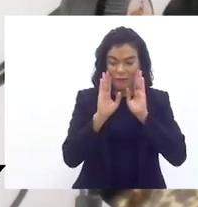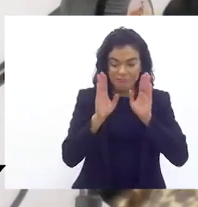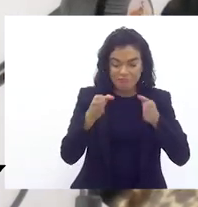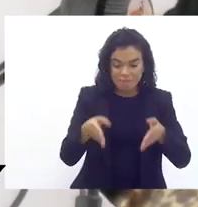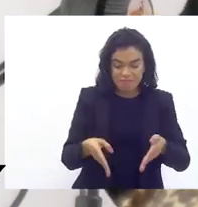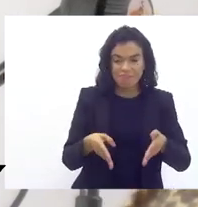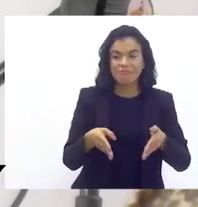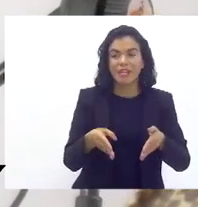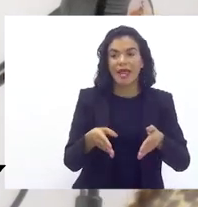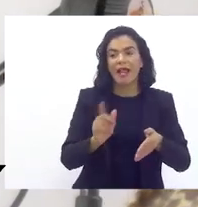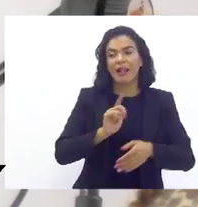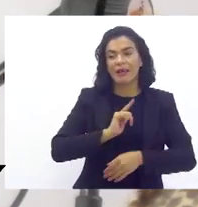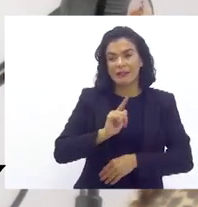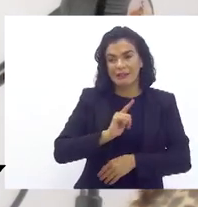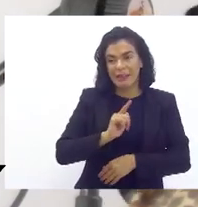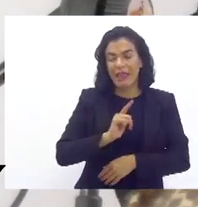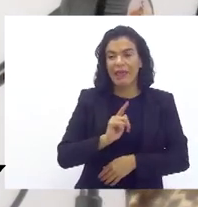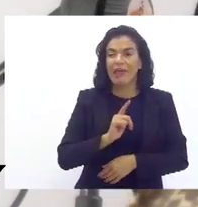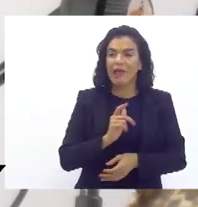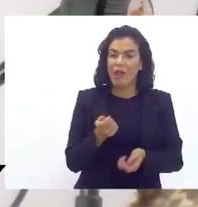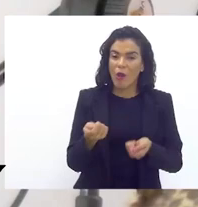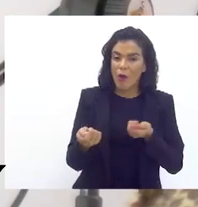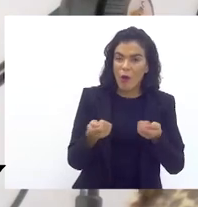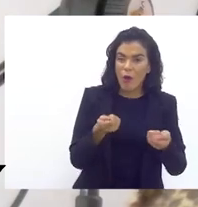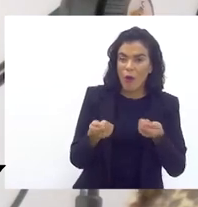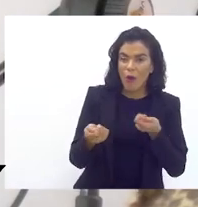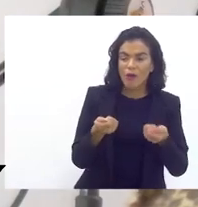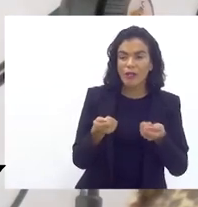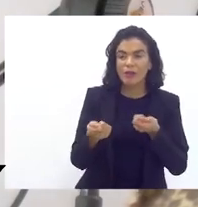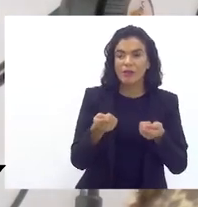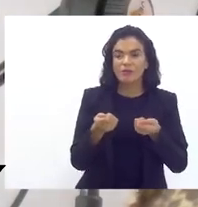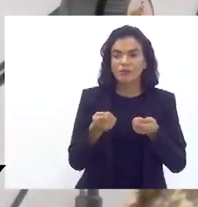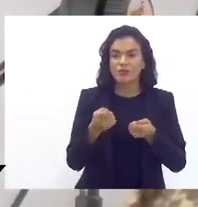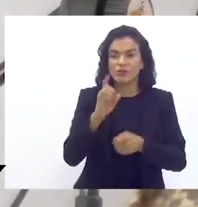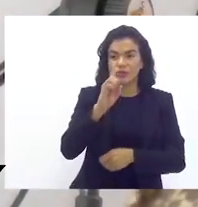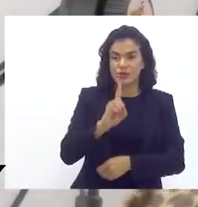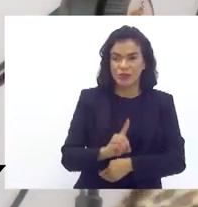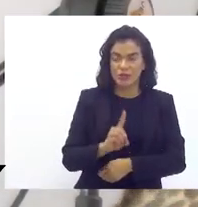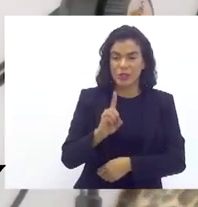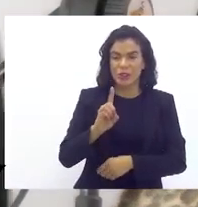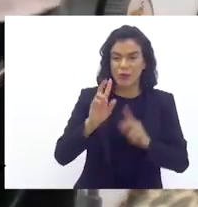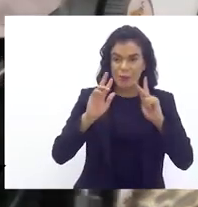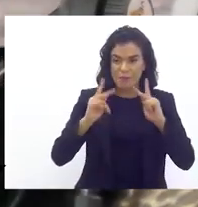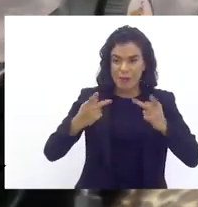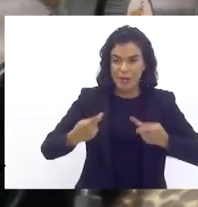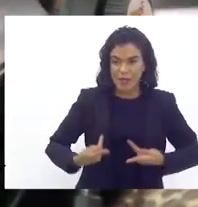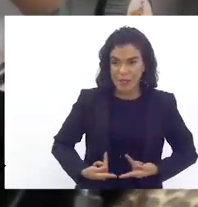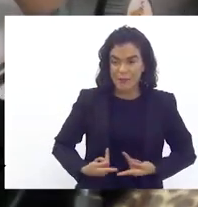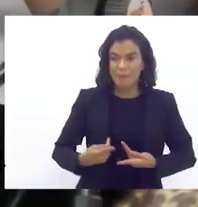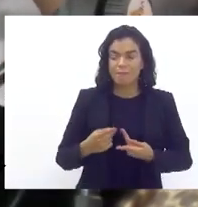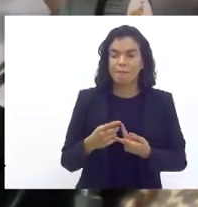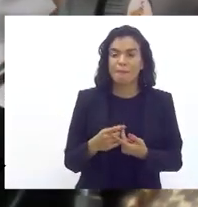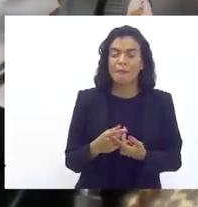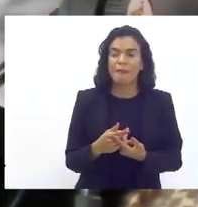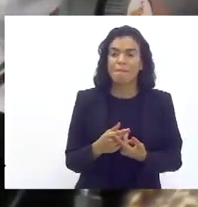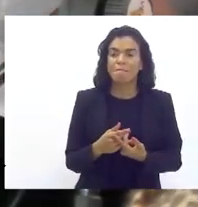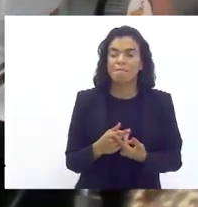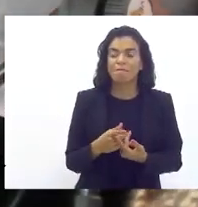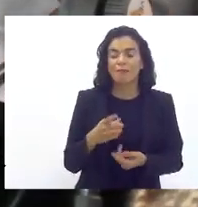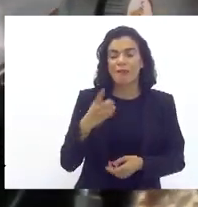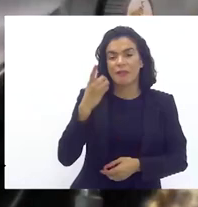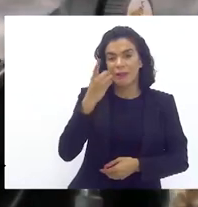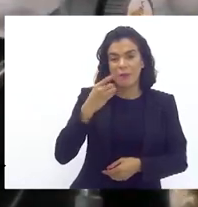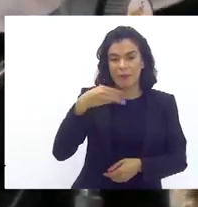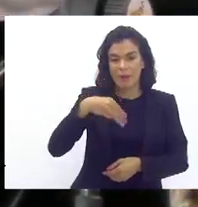ela tem coordenado um trabalho Fantástico na comissão de direitos humanos nós tivemos nos últimos anos deputado